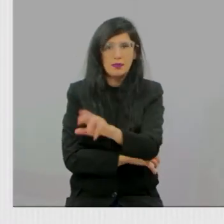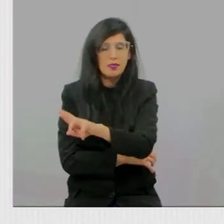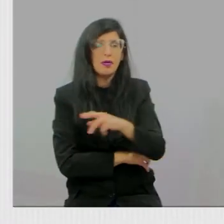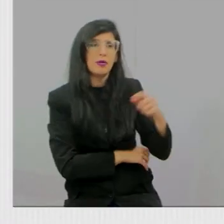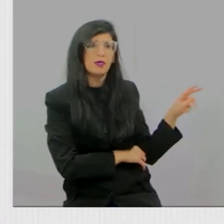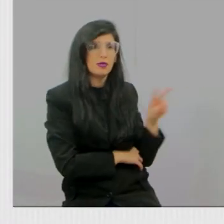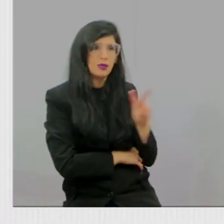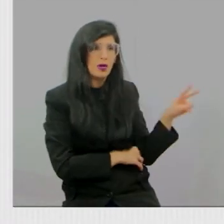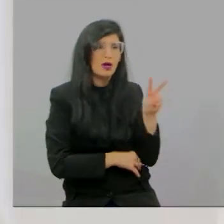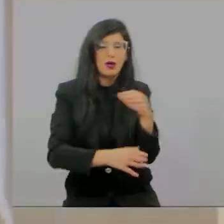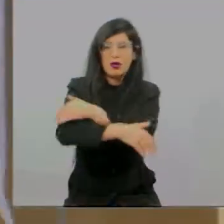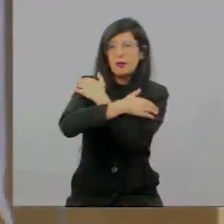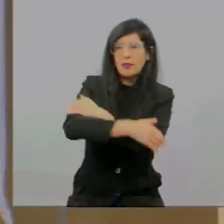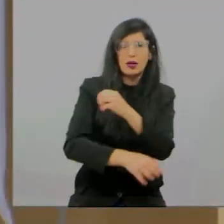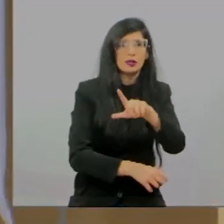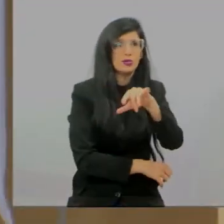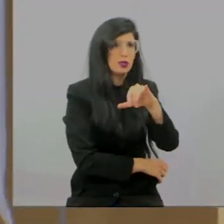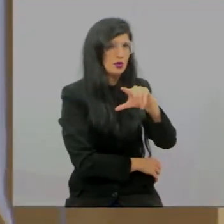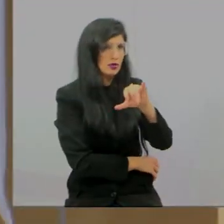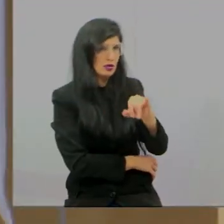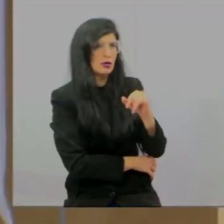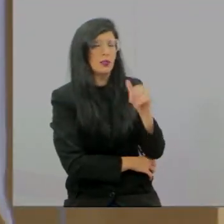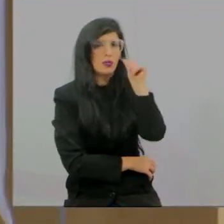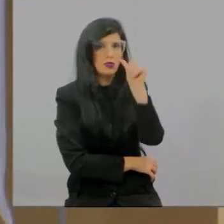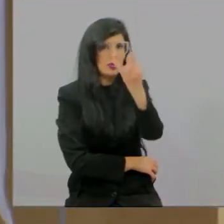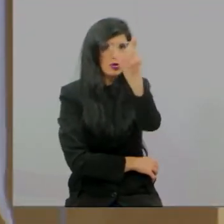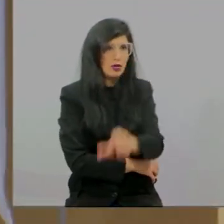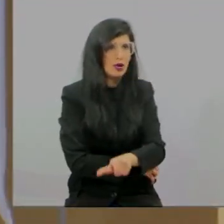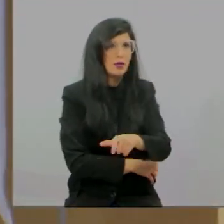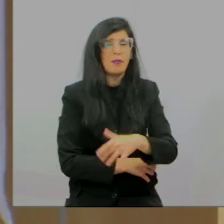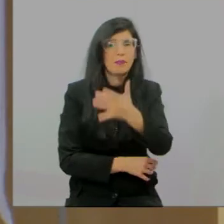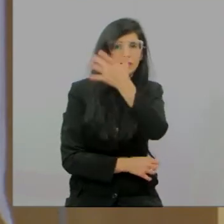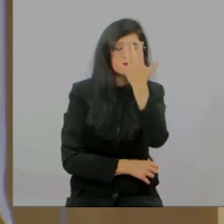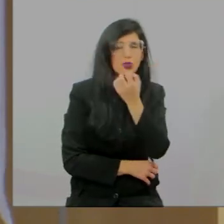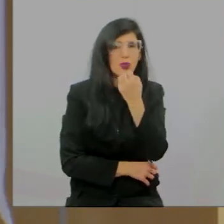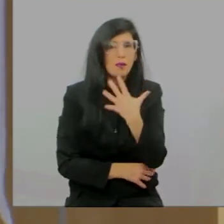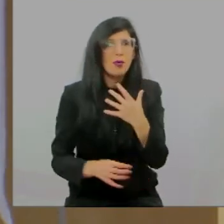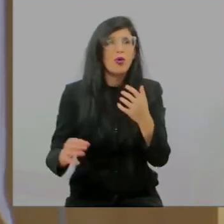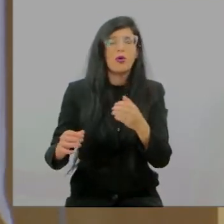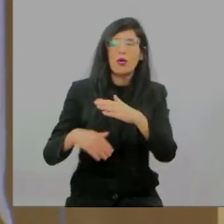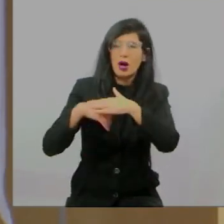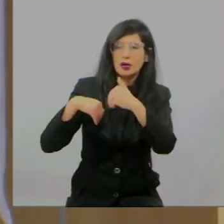Lili, um forte abraço. Prazer conhecer pessoas muito boas como vocês.